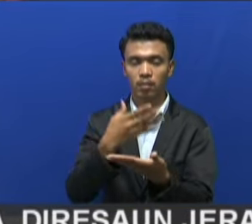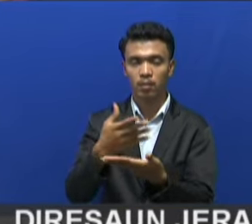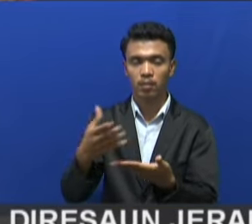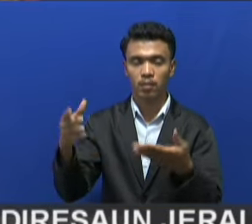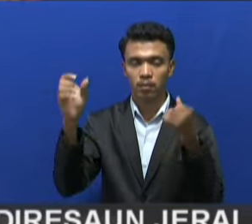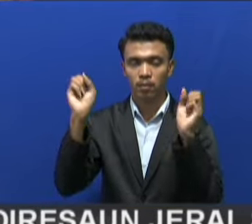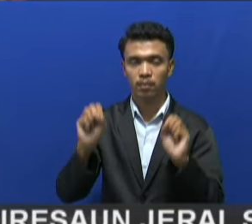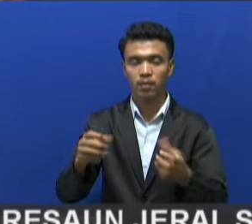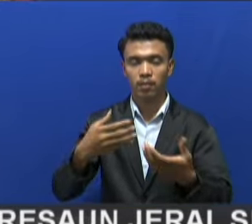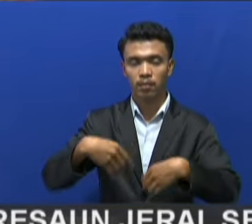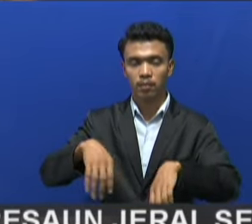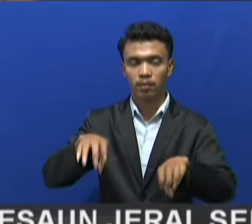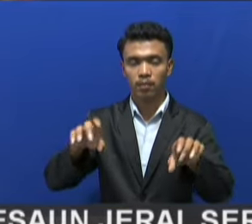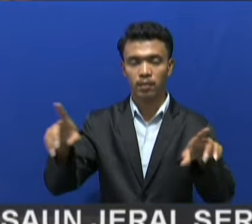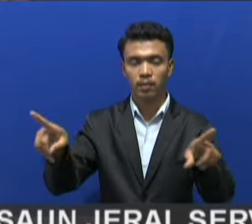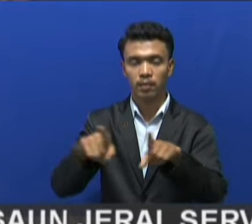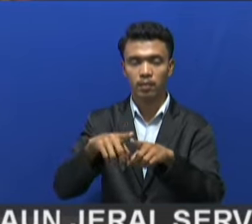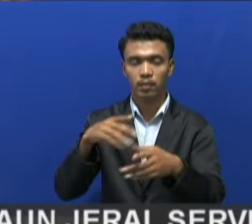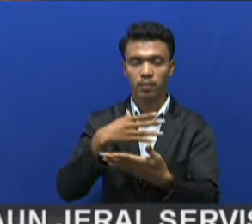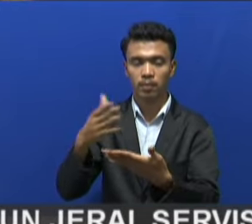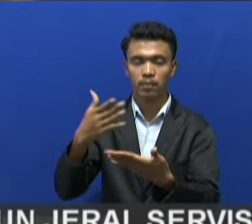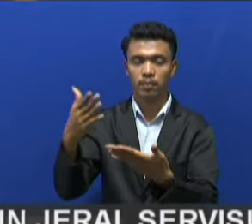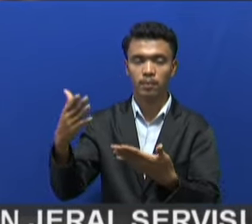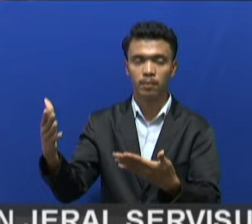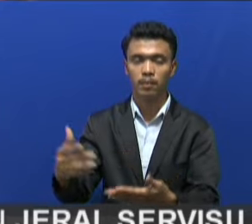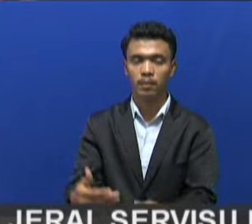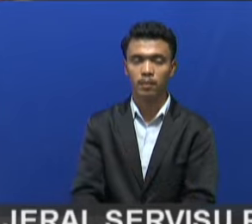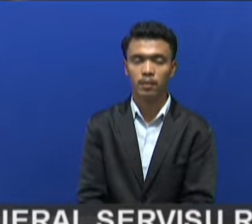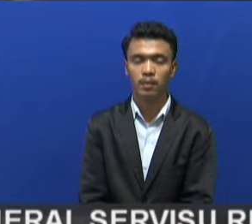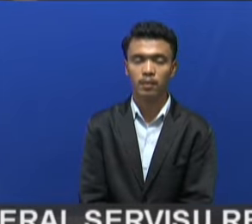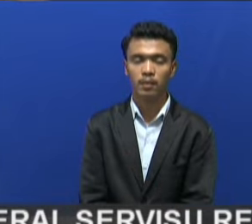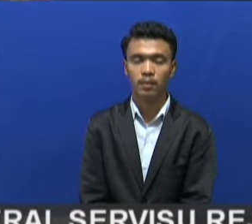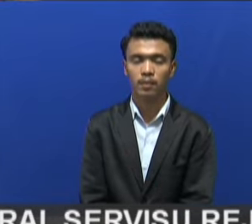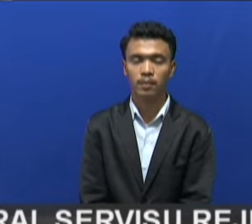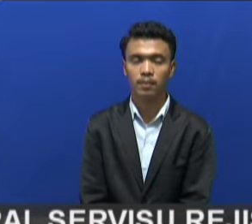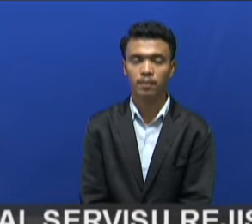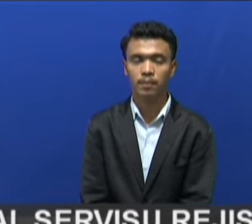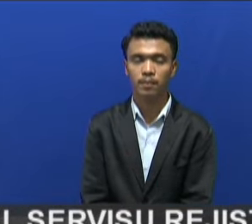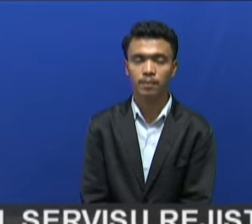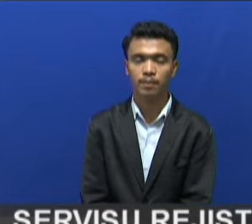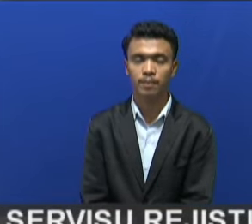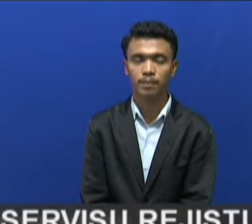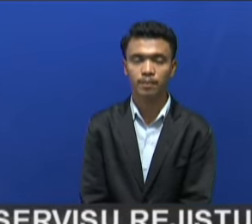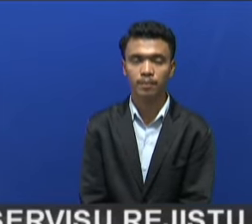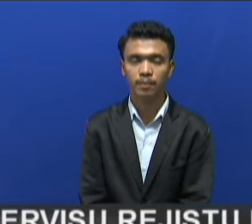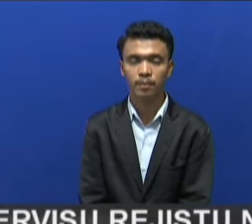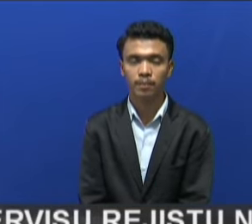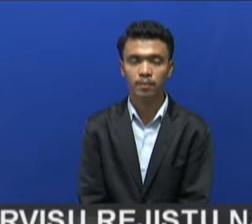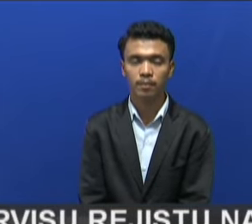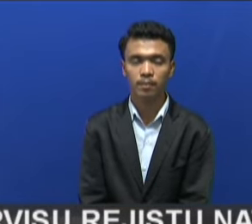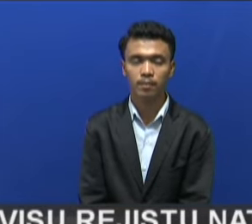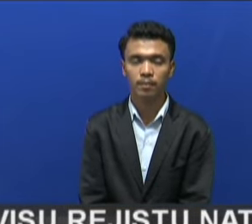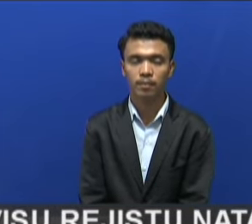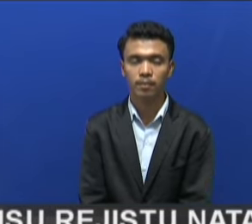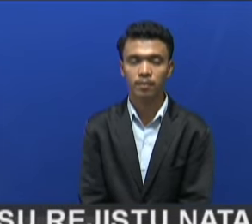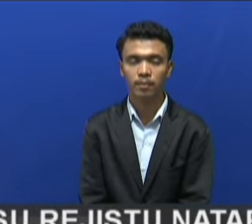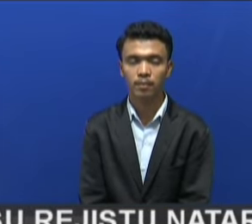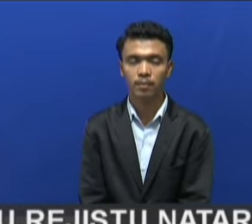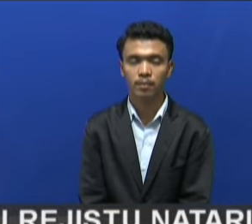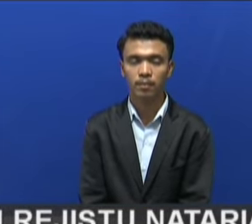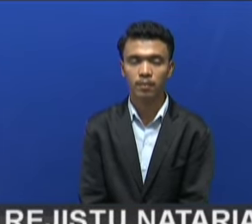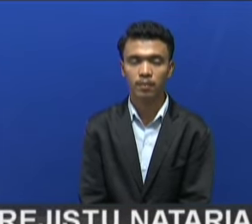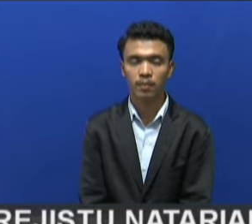anessan, bye bye. Mais ou menos, sira nema o carac bele a partilha, baita bot, sira, previsão para receita e da husi